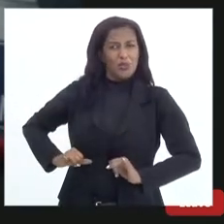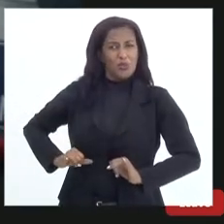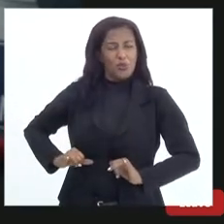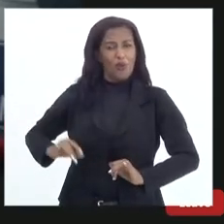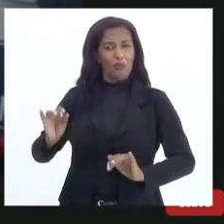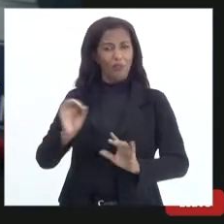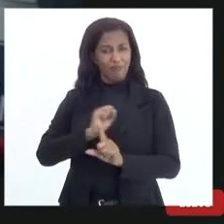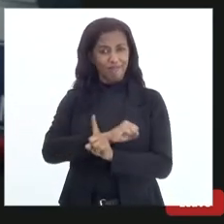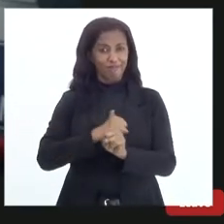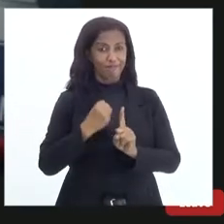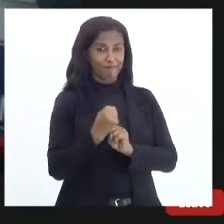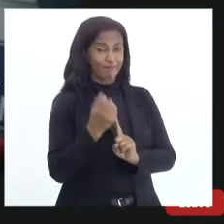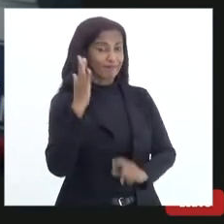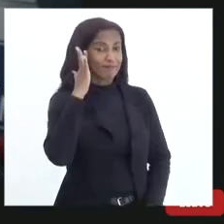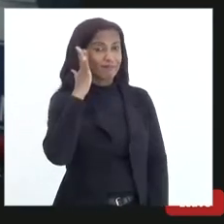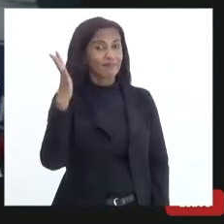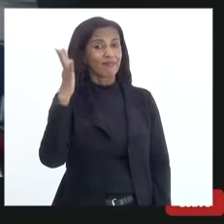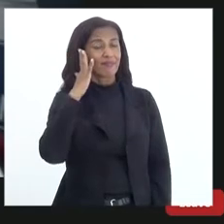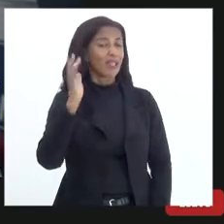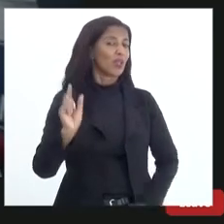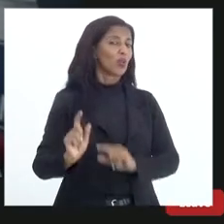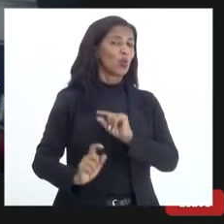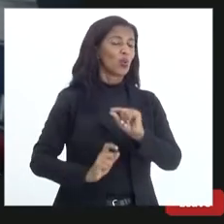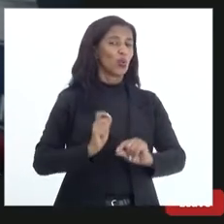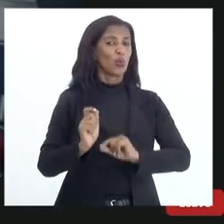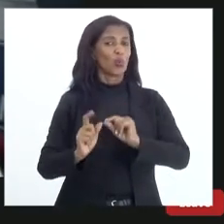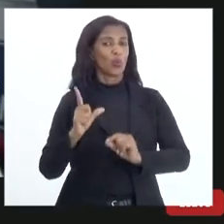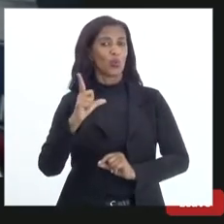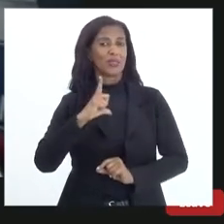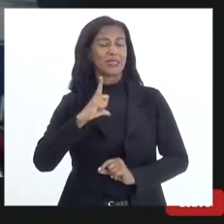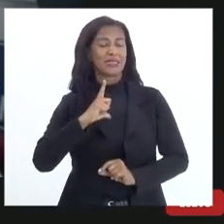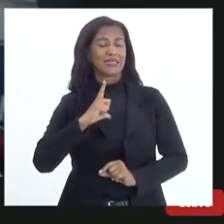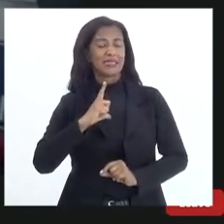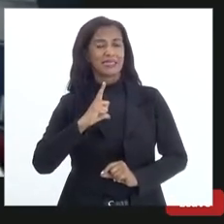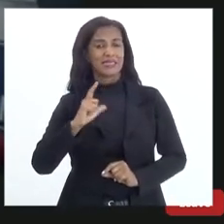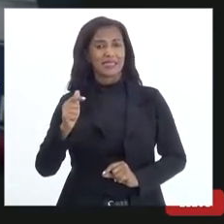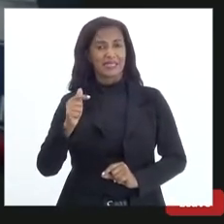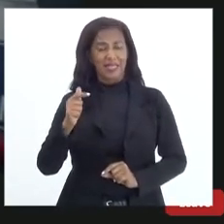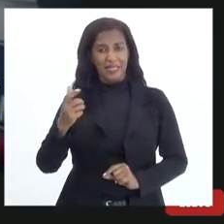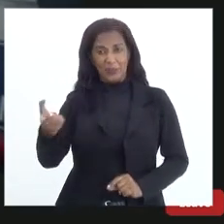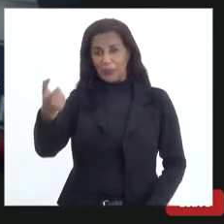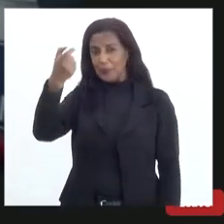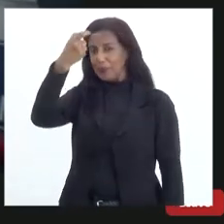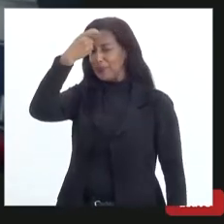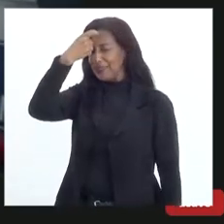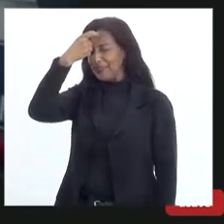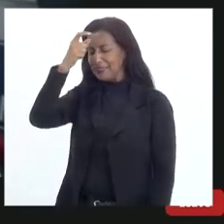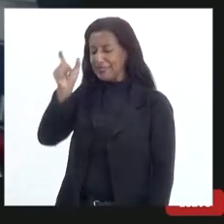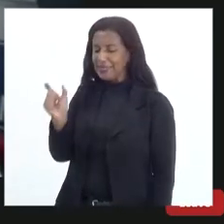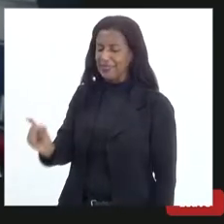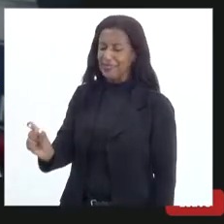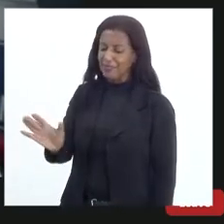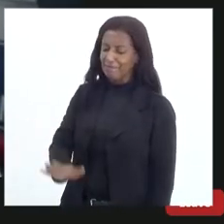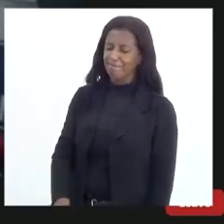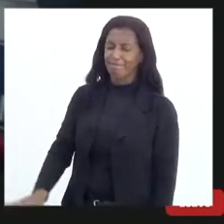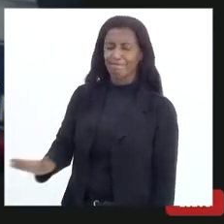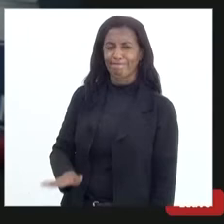cerceamento na sociedade, você imagina o que isso não causa nas nossas crianças